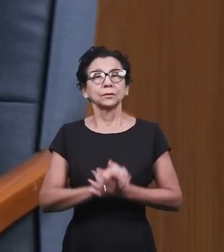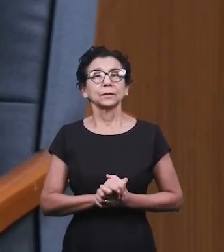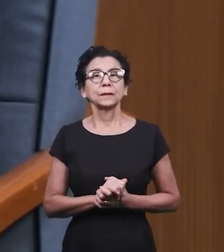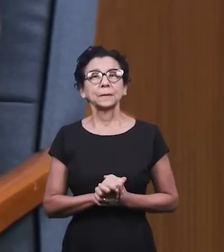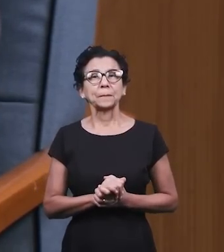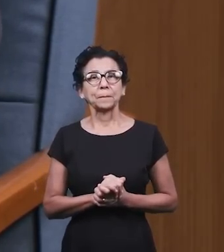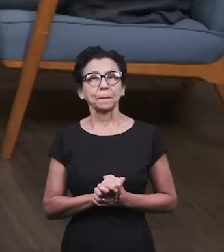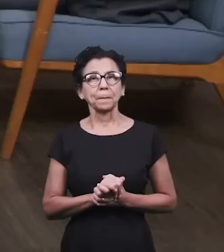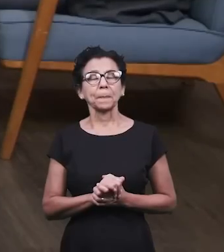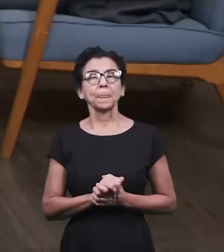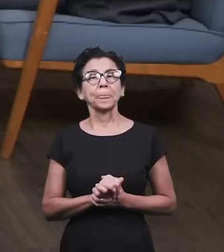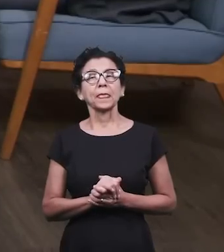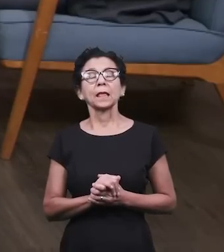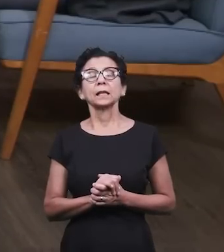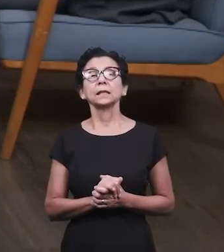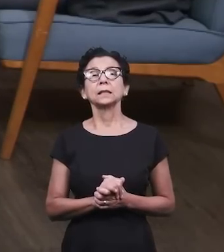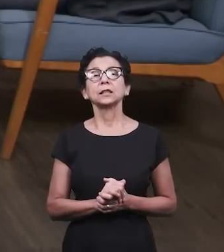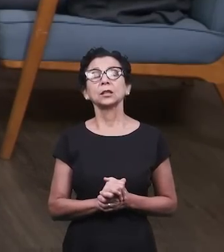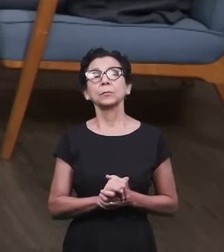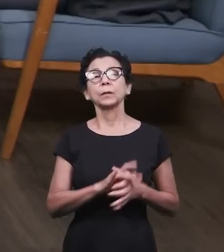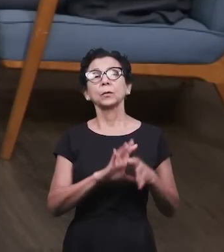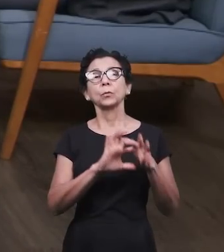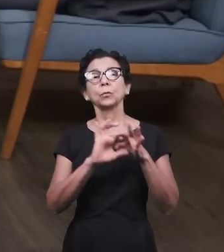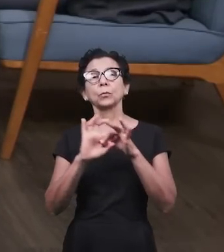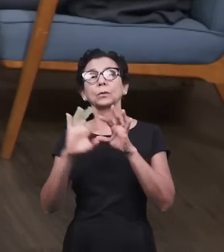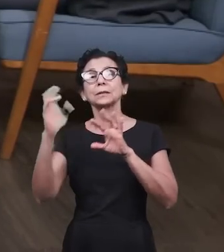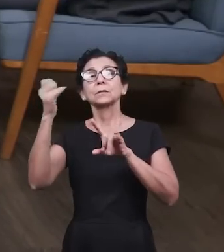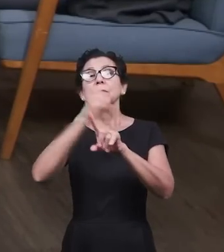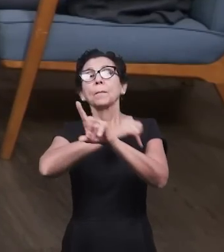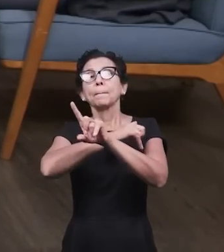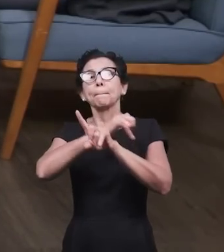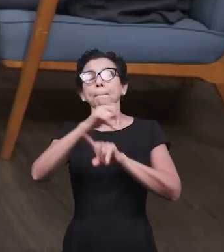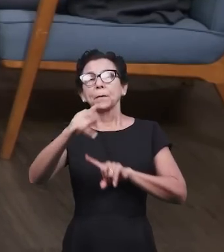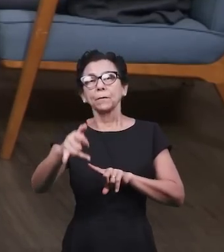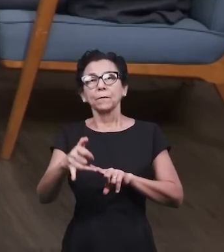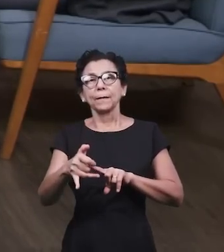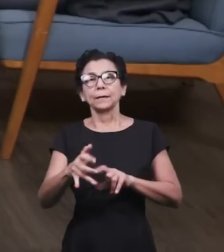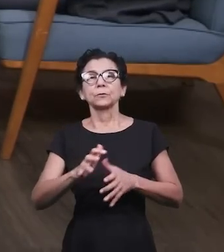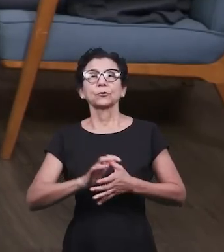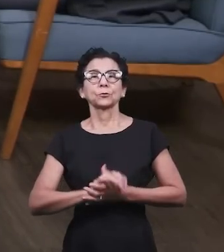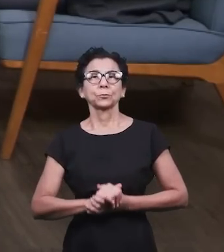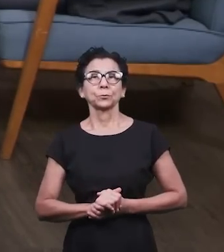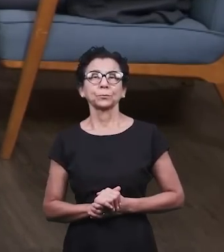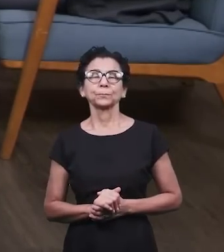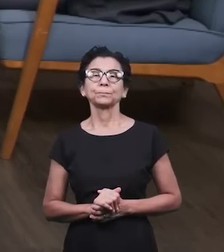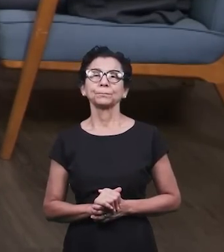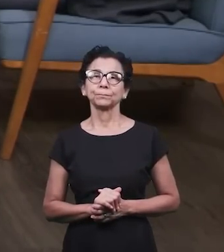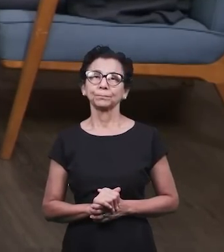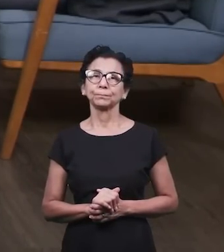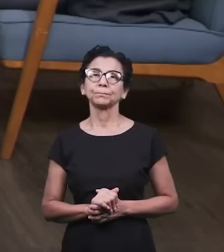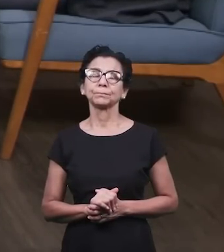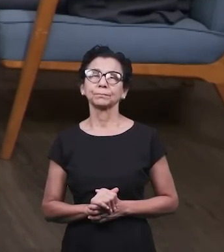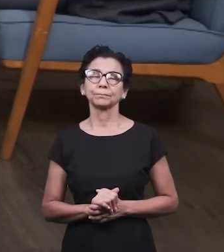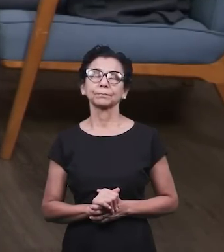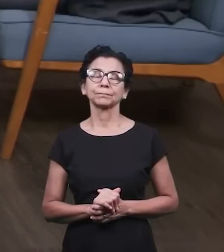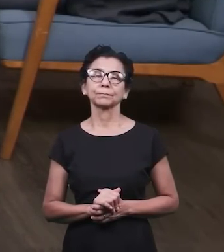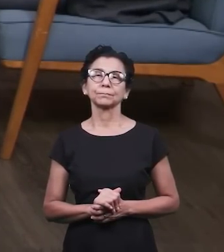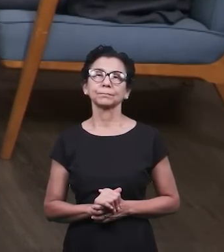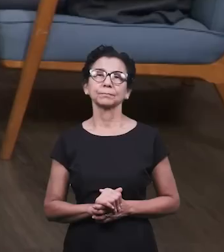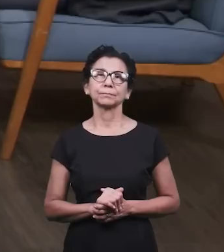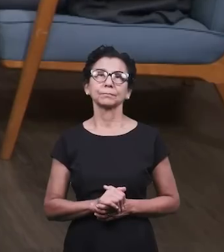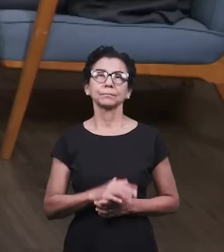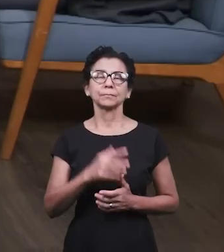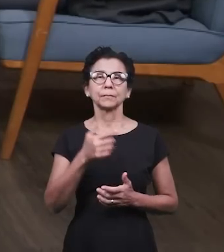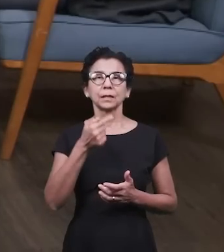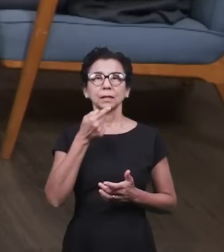é extrair o conteúdo profético de cada uma delas, mas hoje nós vamos nos deter aqui nas 7